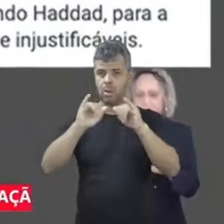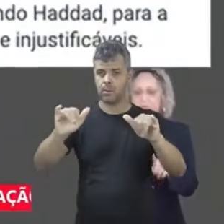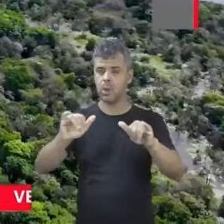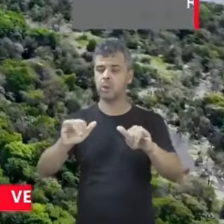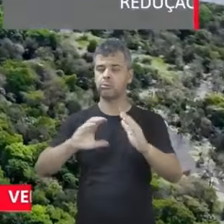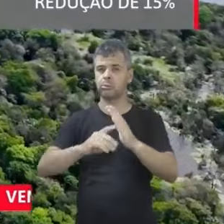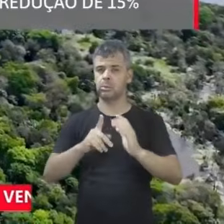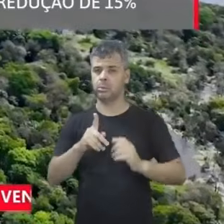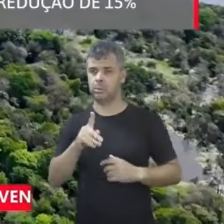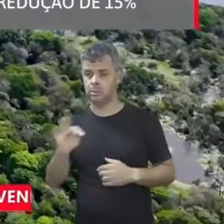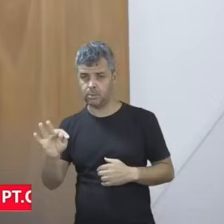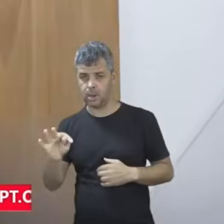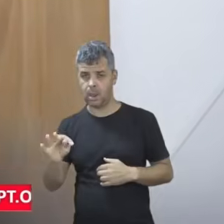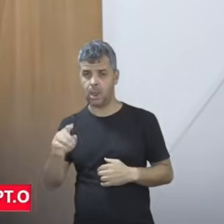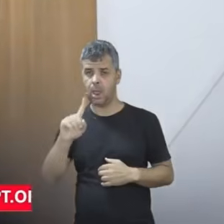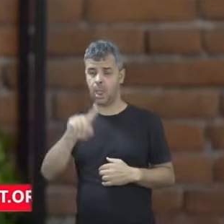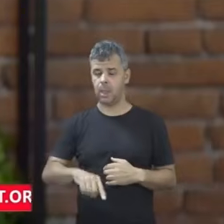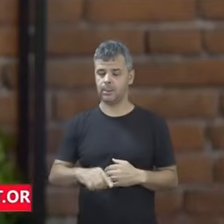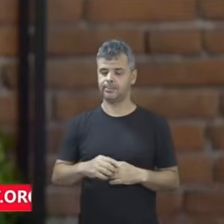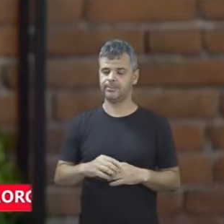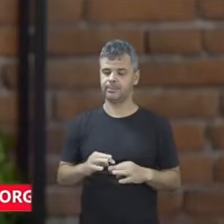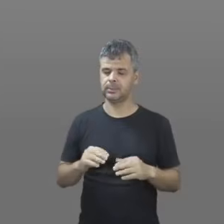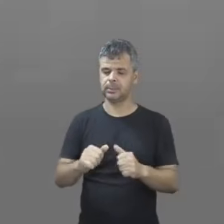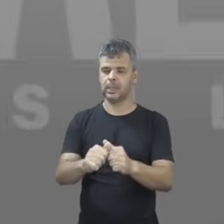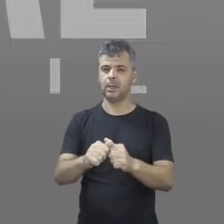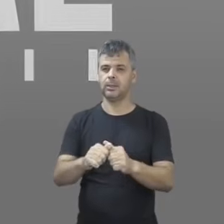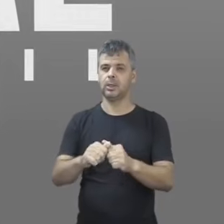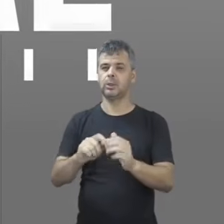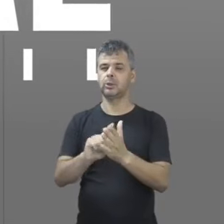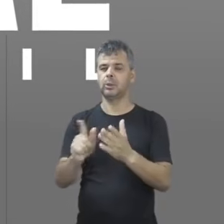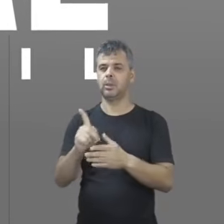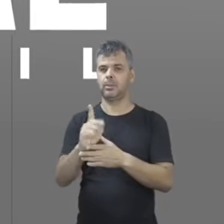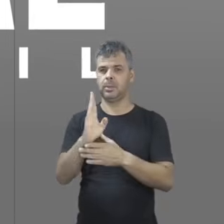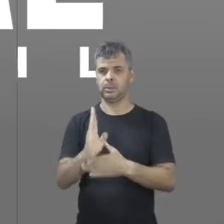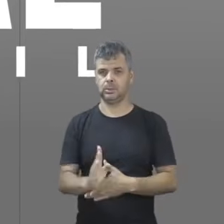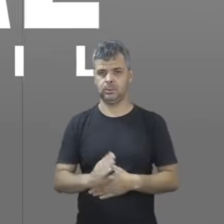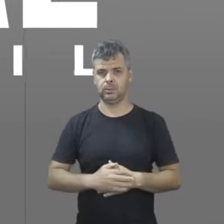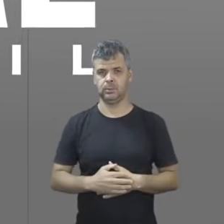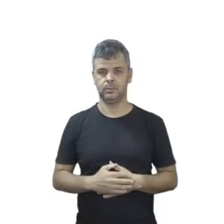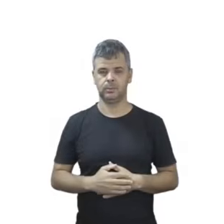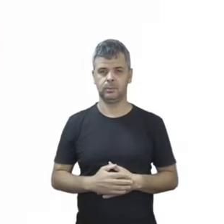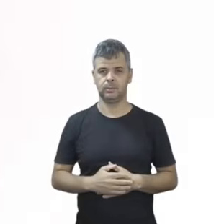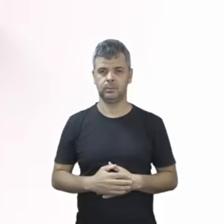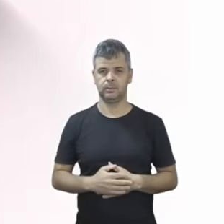no Partido dos Trabalhadores e das Trabalhadoras está no Jornal PT Brasil.